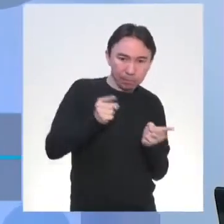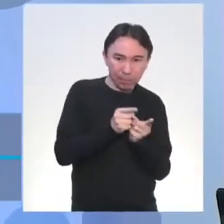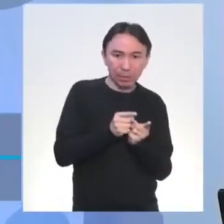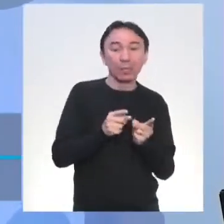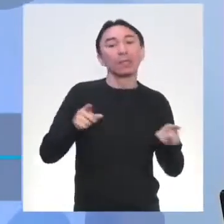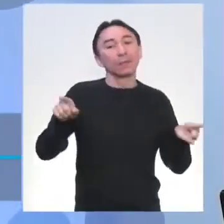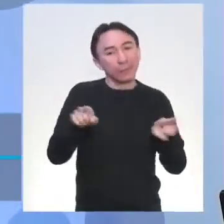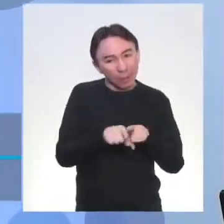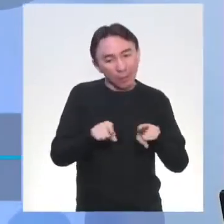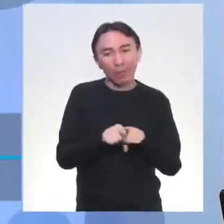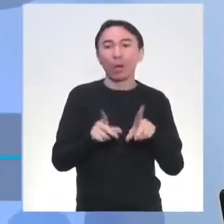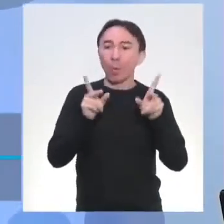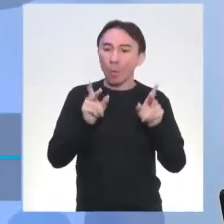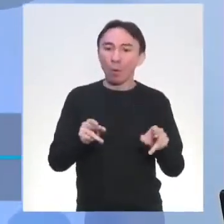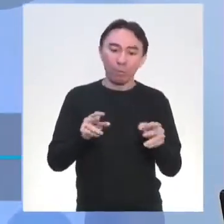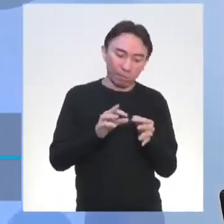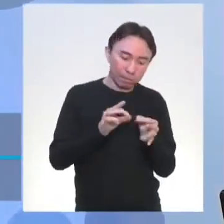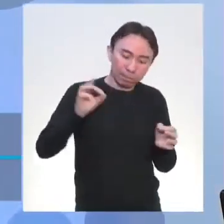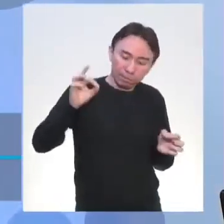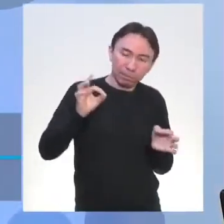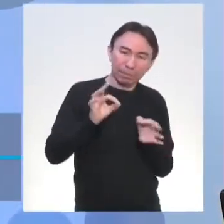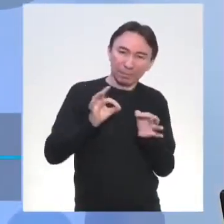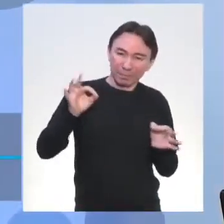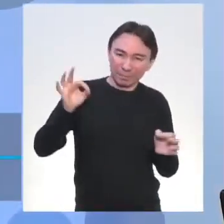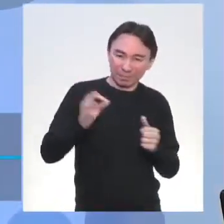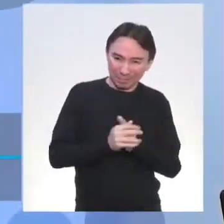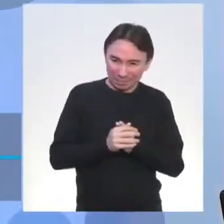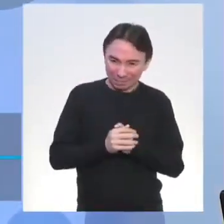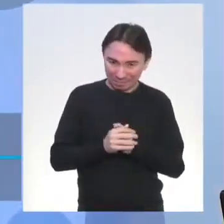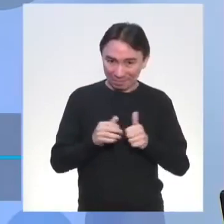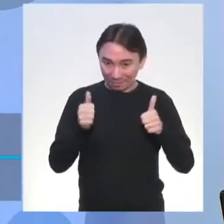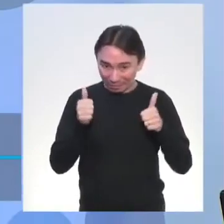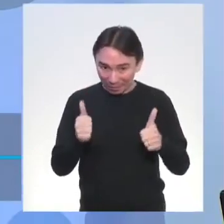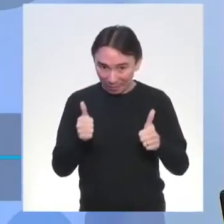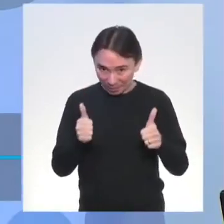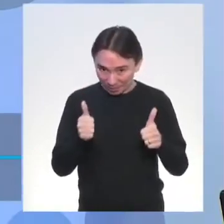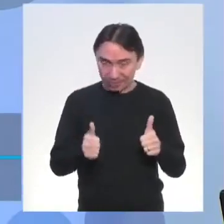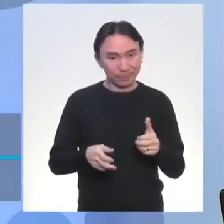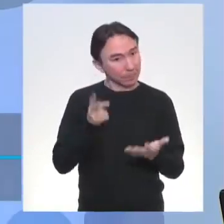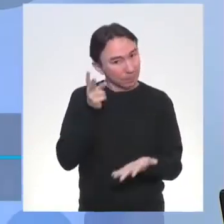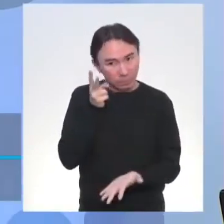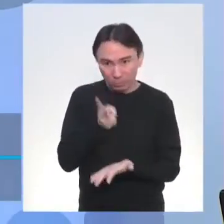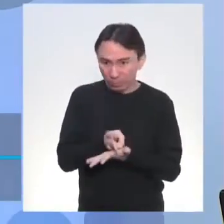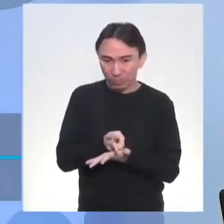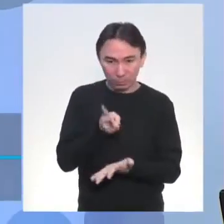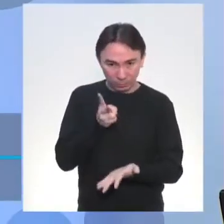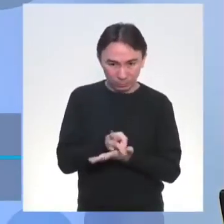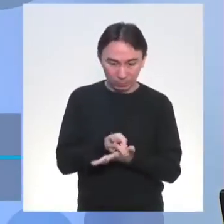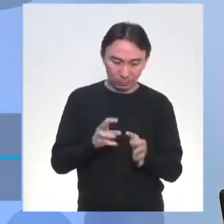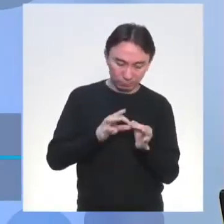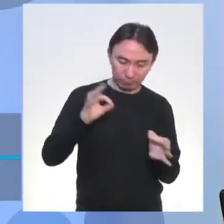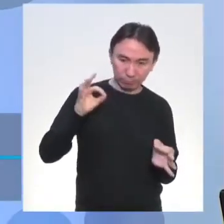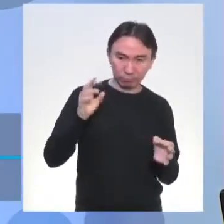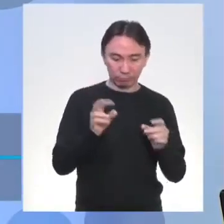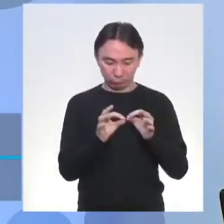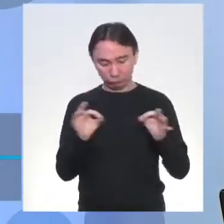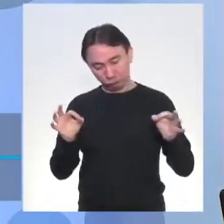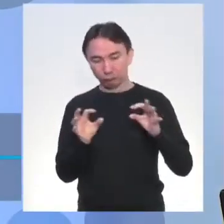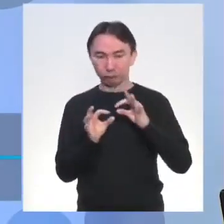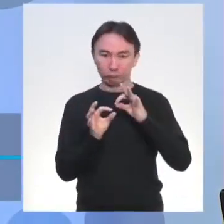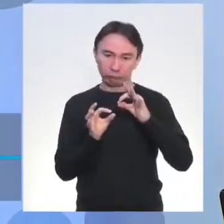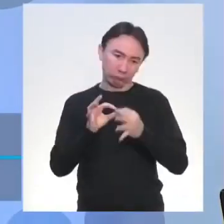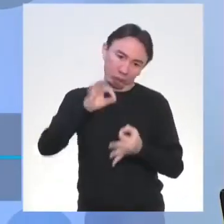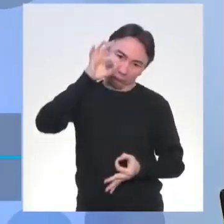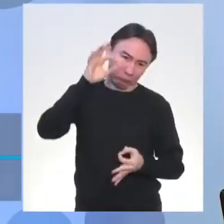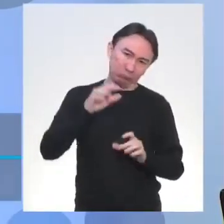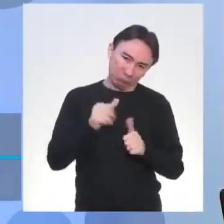com a ideia de paralela também, porque aí você vai manter com certeza a mesma direção do segmento de reta. Beleza? Muito bem.